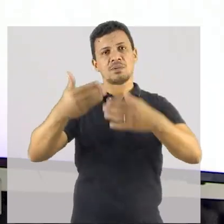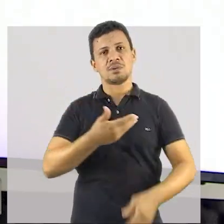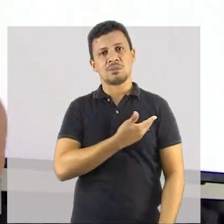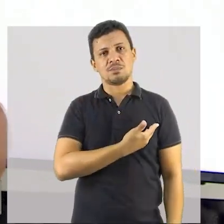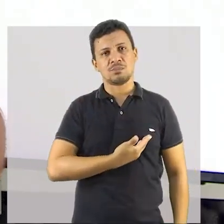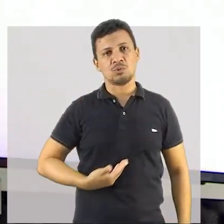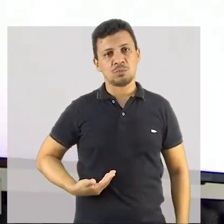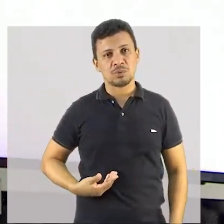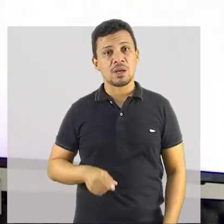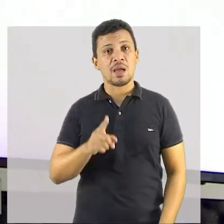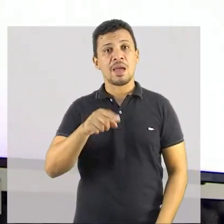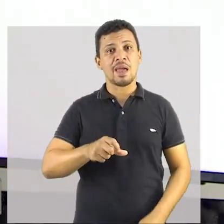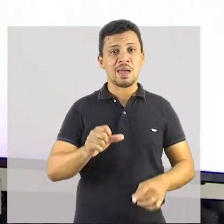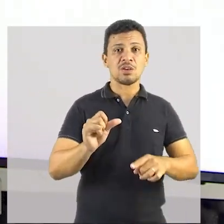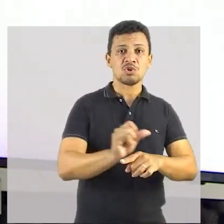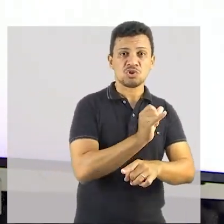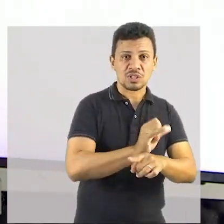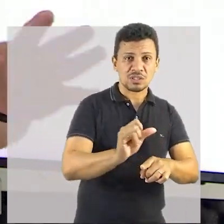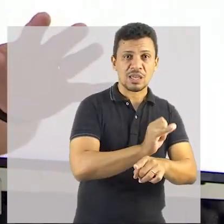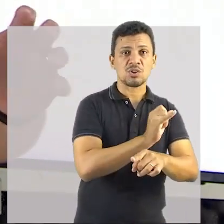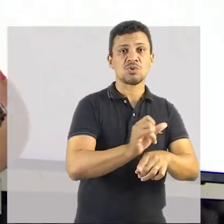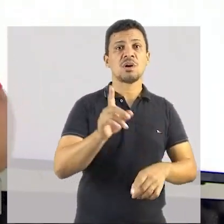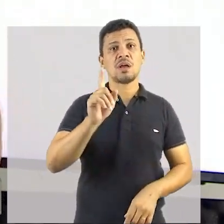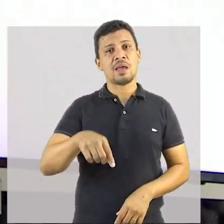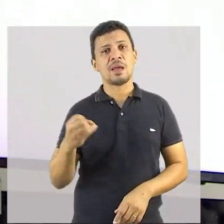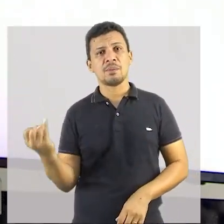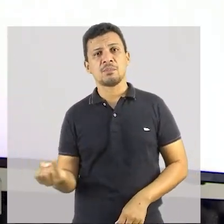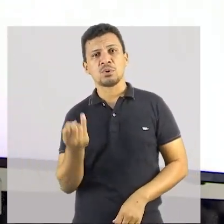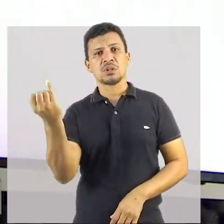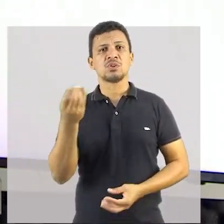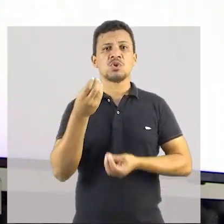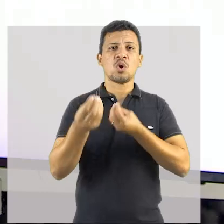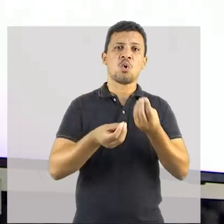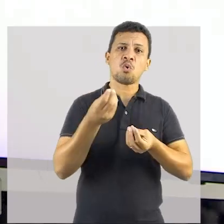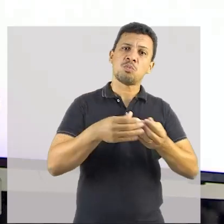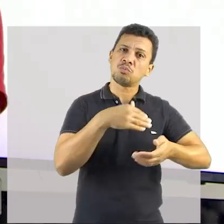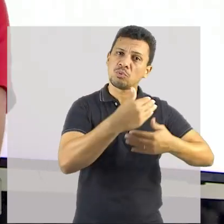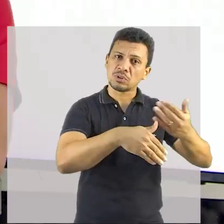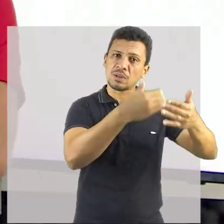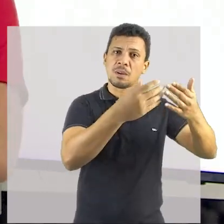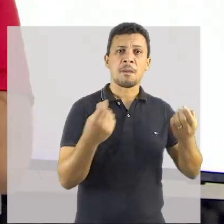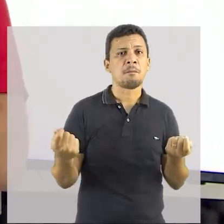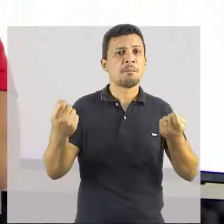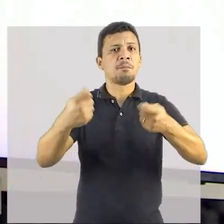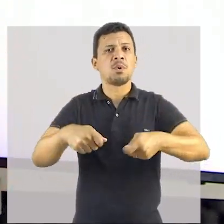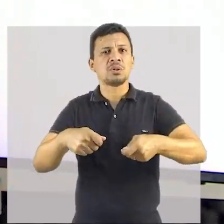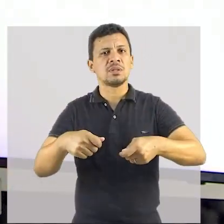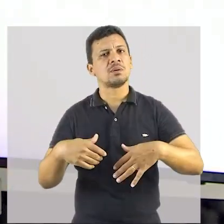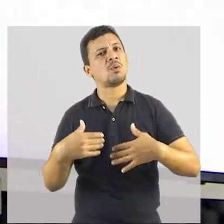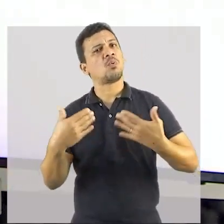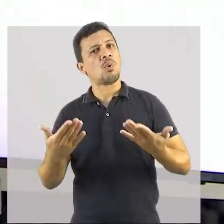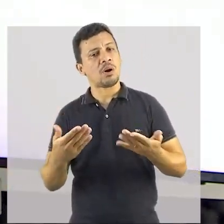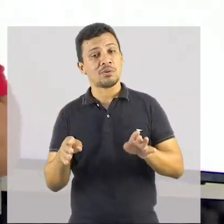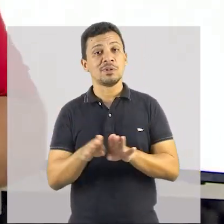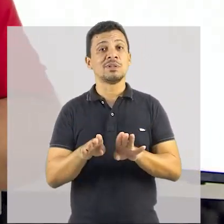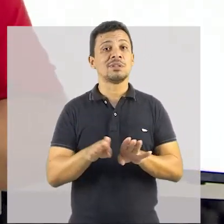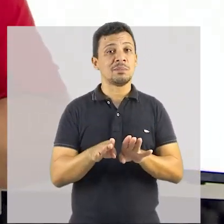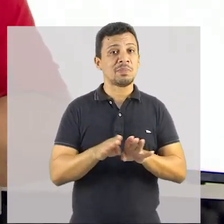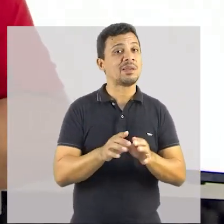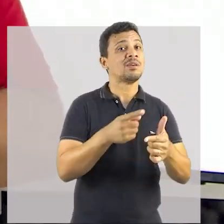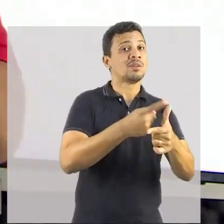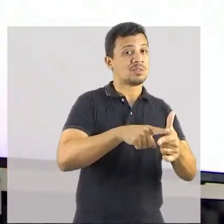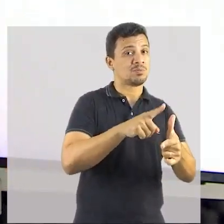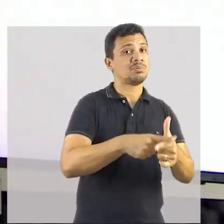públicas, aquilo que é estratégico. Então, para onde crescer, como crescer, quais os potenciais e onde nós temos os maiores